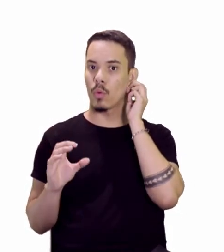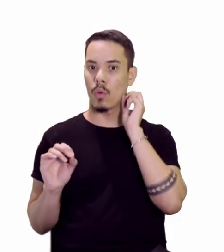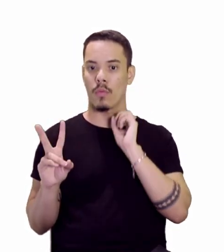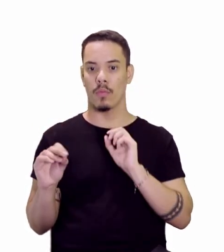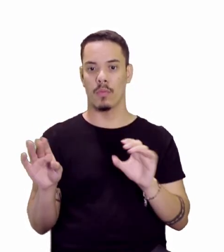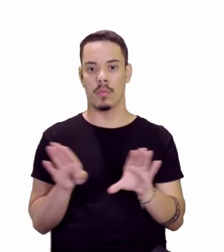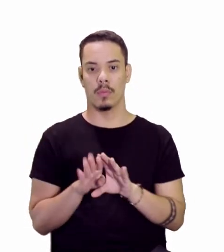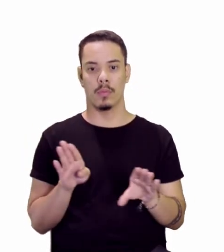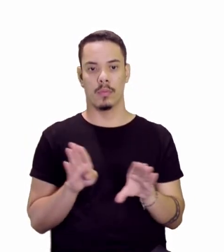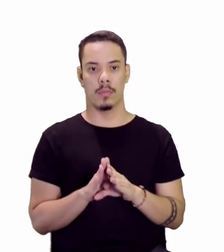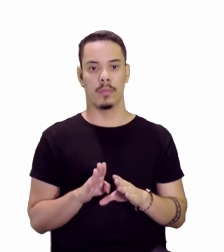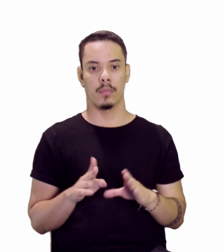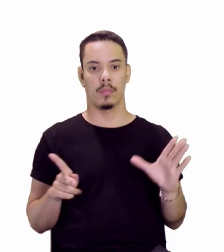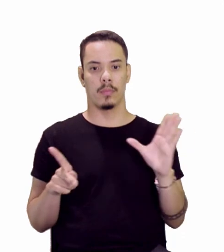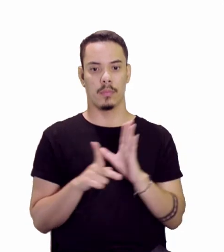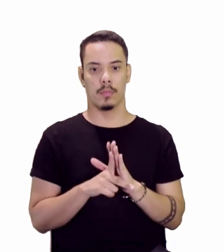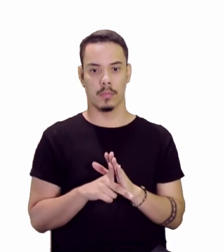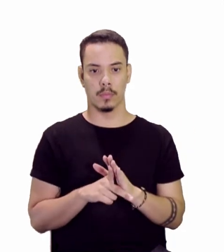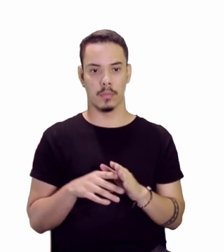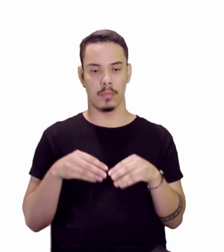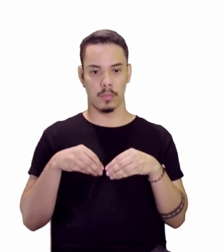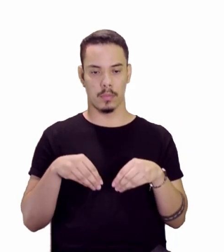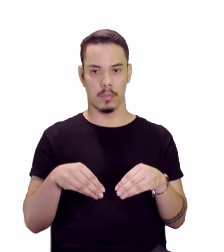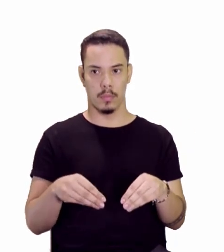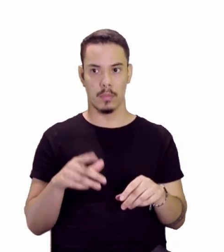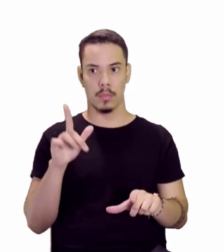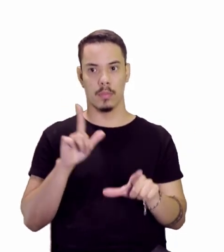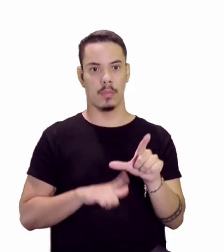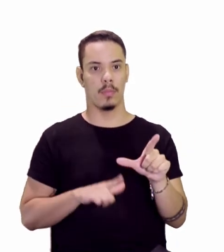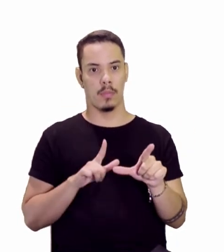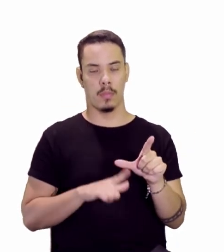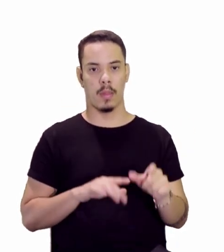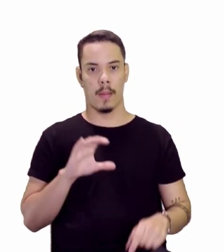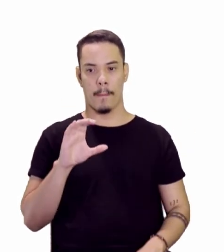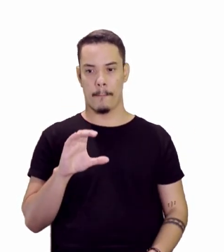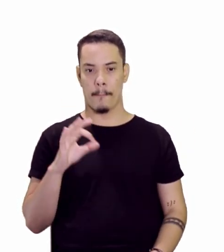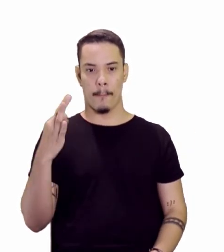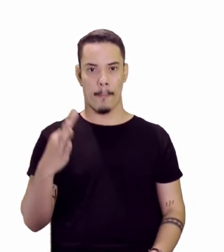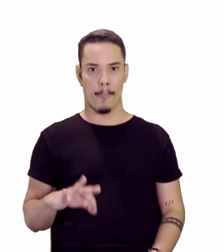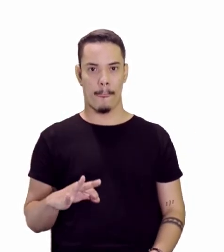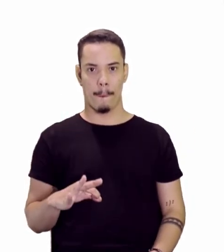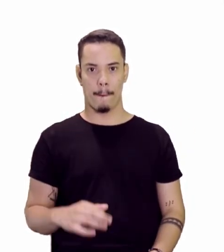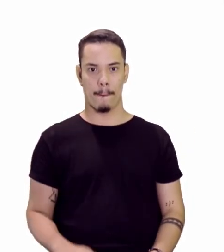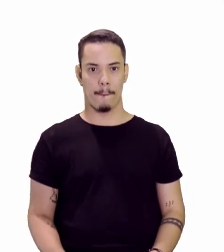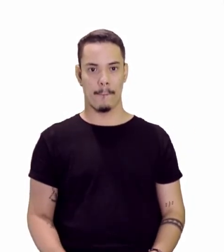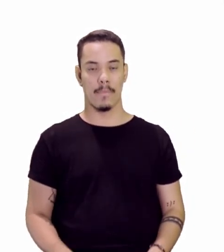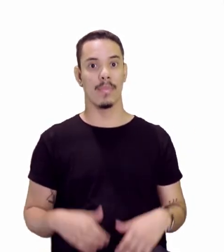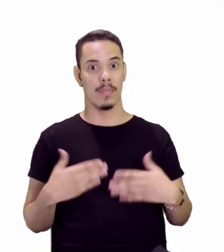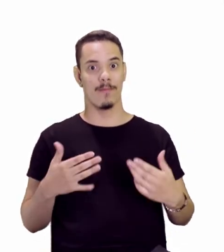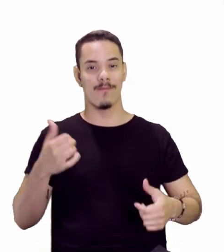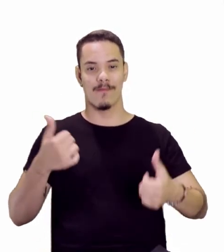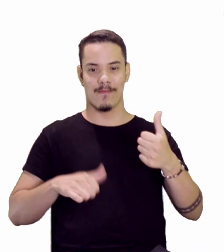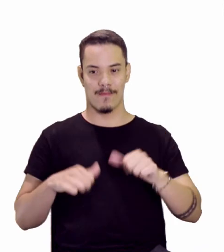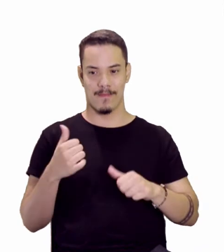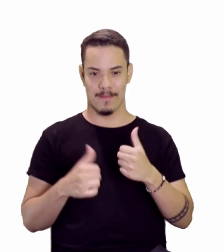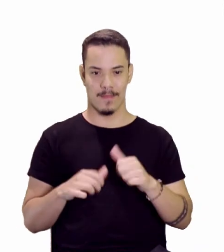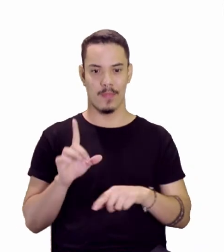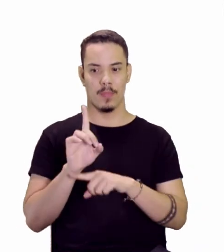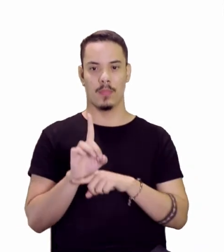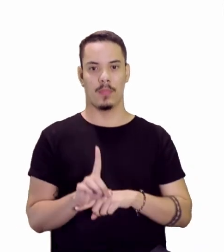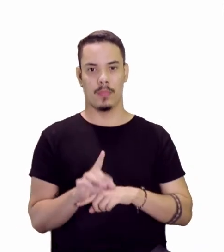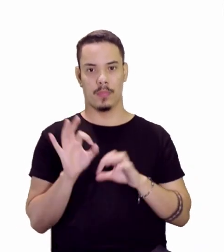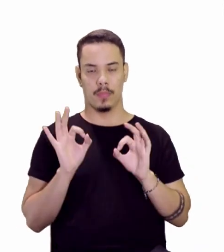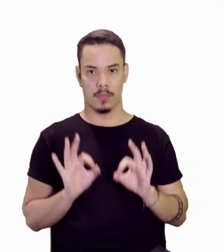E a densidade da solução. E a densidade da solução. Então, a gente fica com a letra C. Justamente. Aí, ali, a gente analisou por densidade, né, Décio?